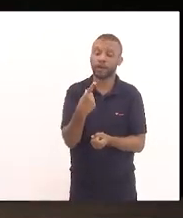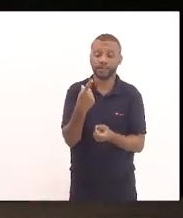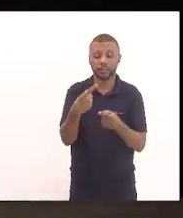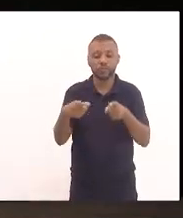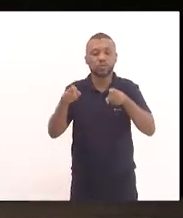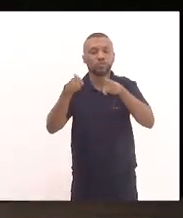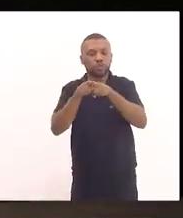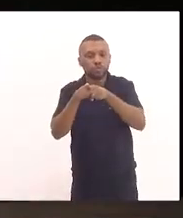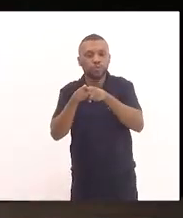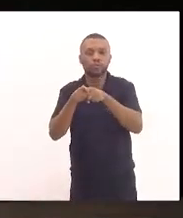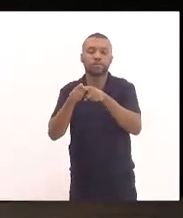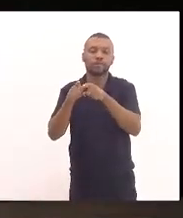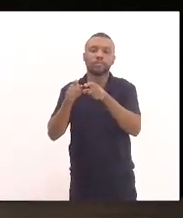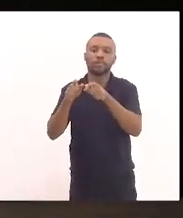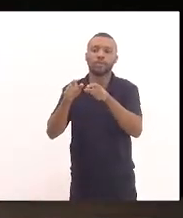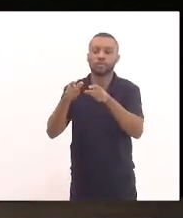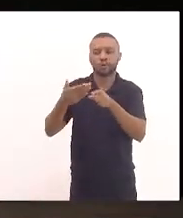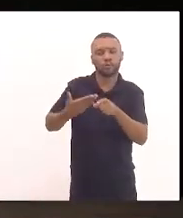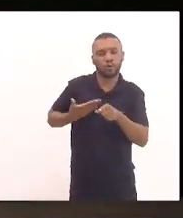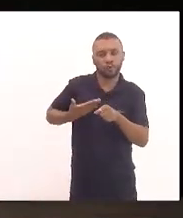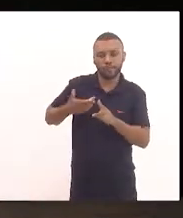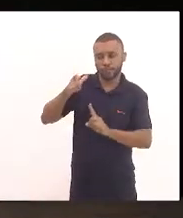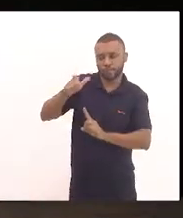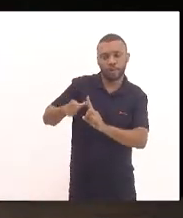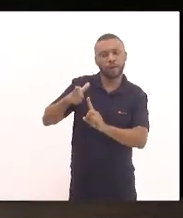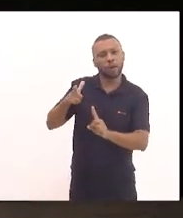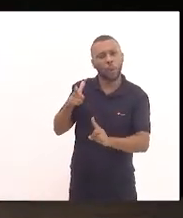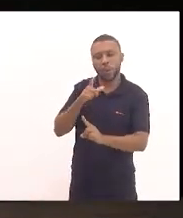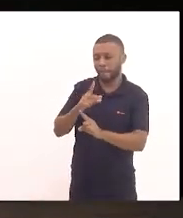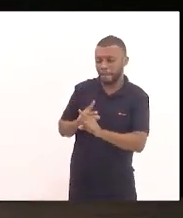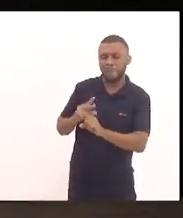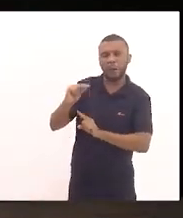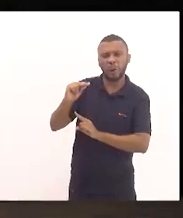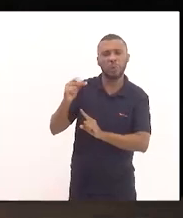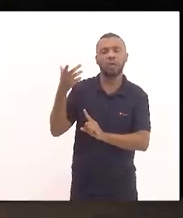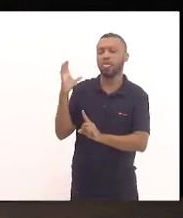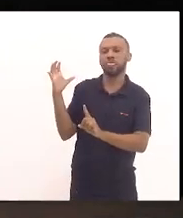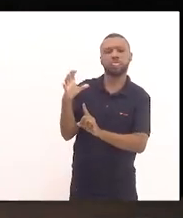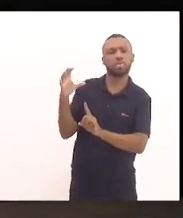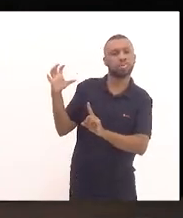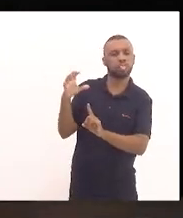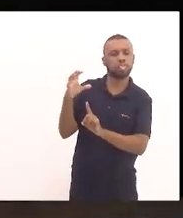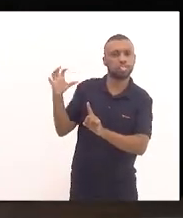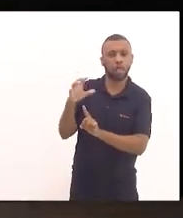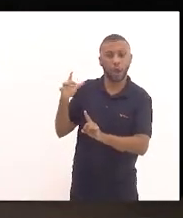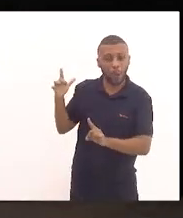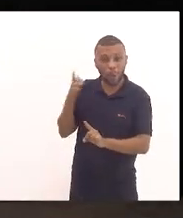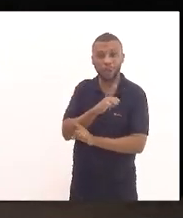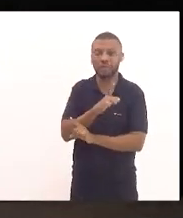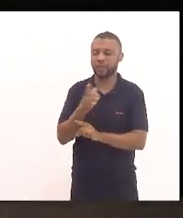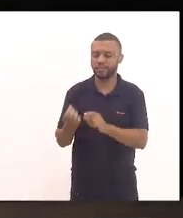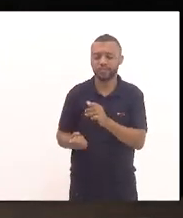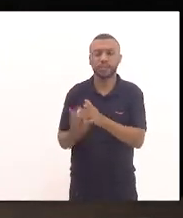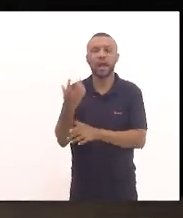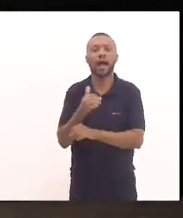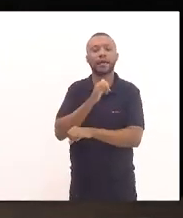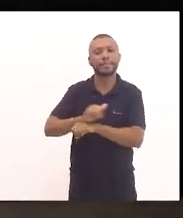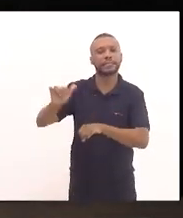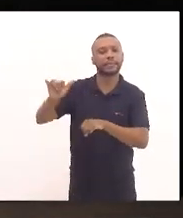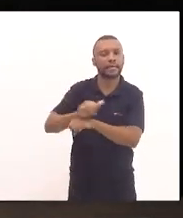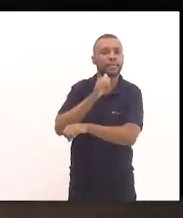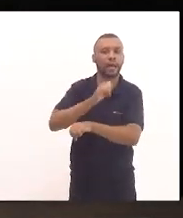lado do nosso companheiro para que se efetive nessa pressão e a importância de implementar estratégias como